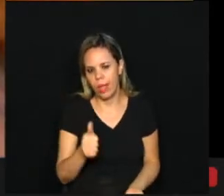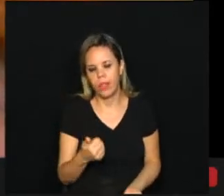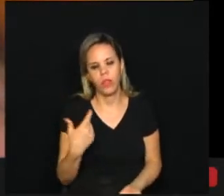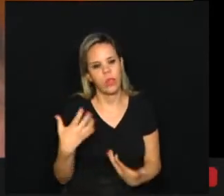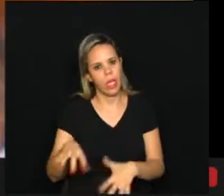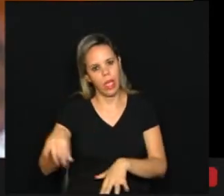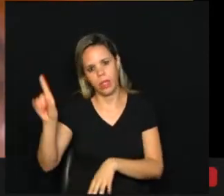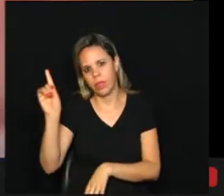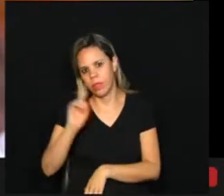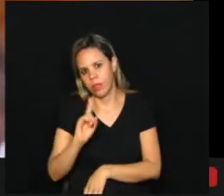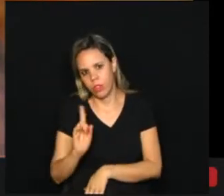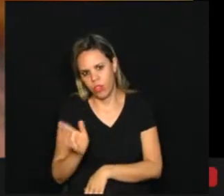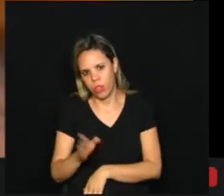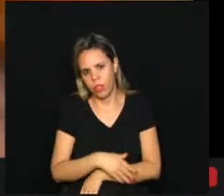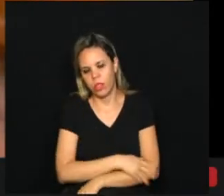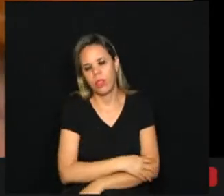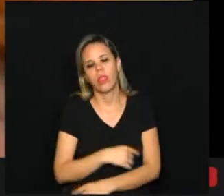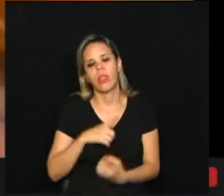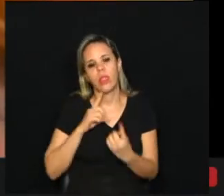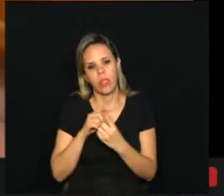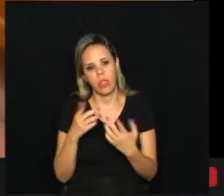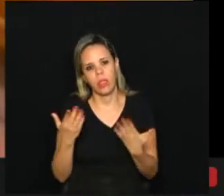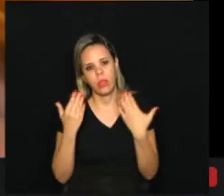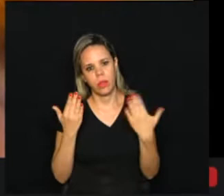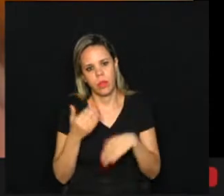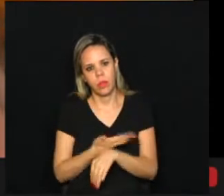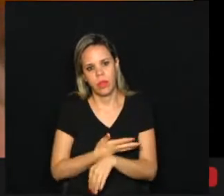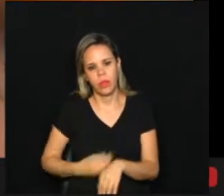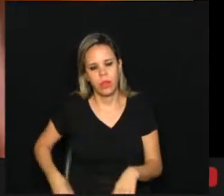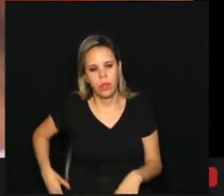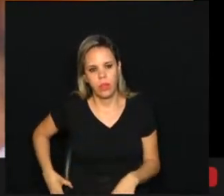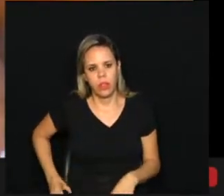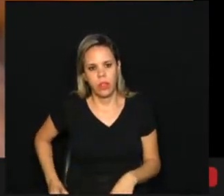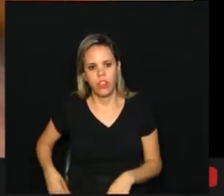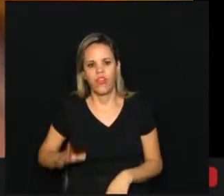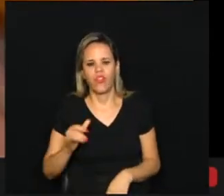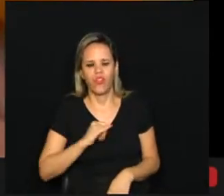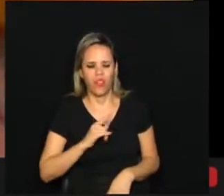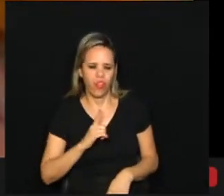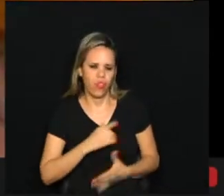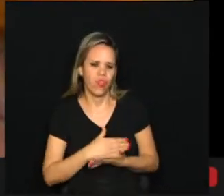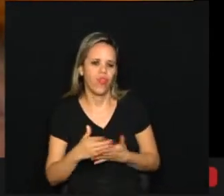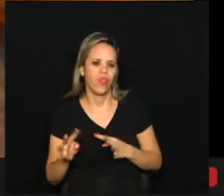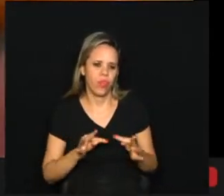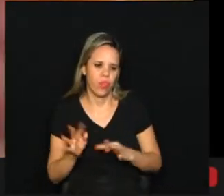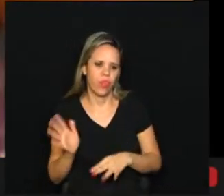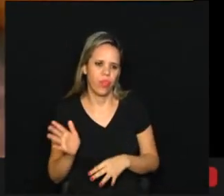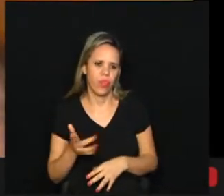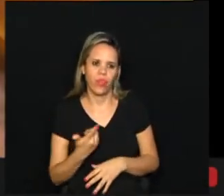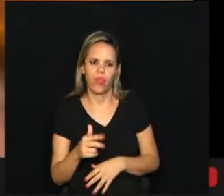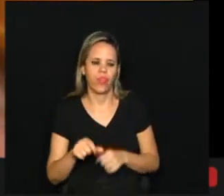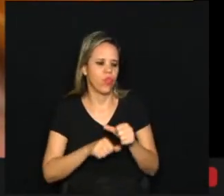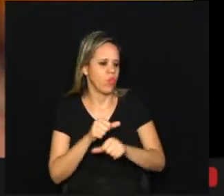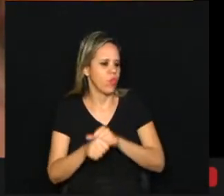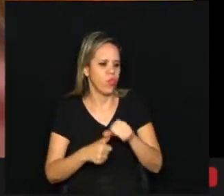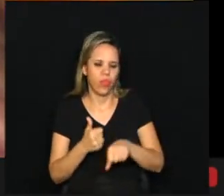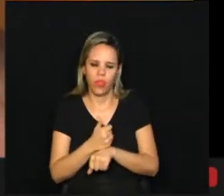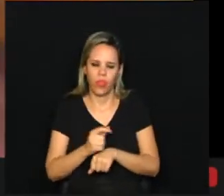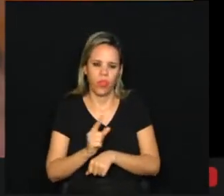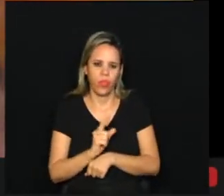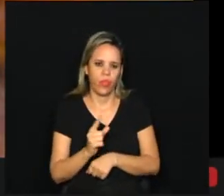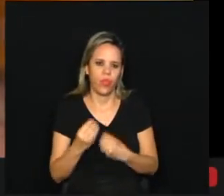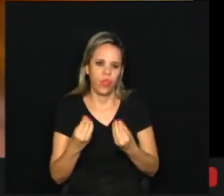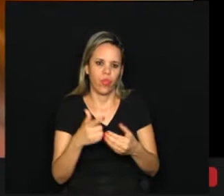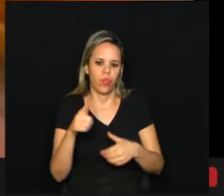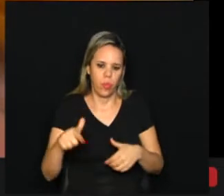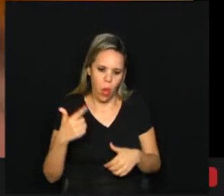ir, ele já está tendo atendimento psicológico, então ele já tinha iniciado um tratamento, ele não ia trocar de profissional ou colocar mais